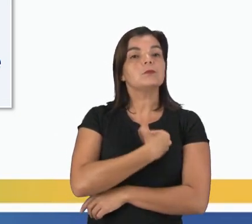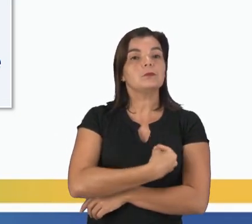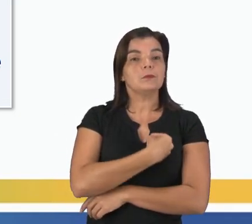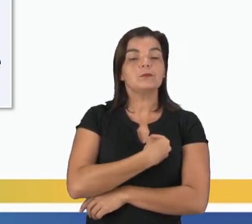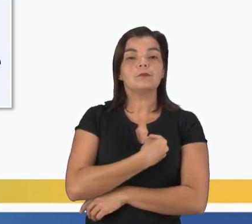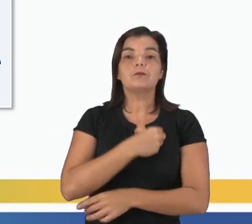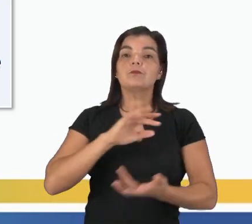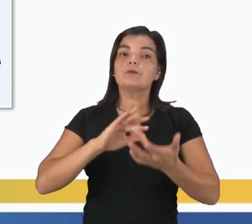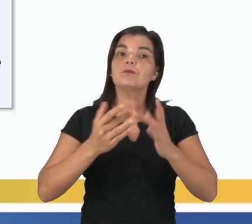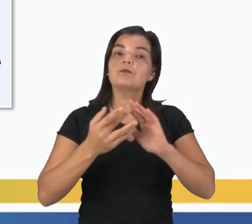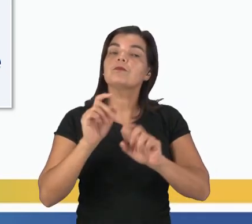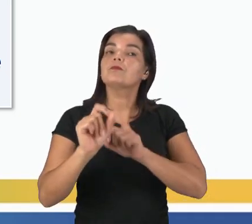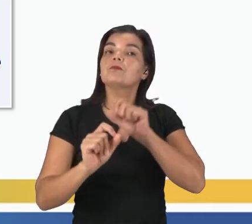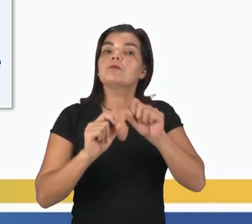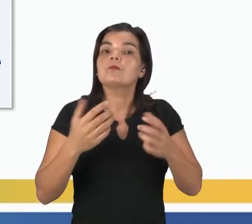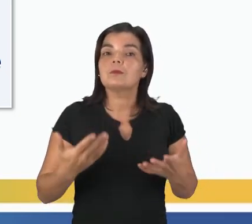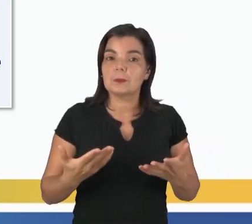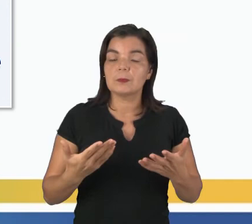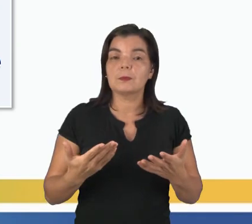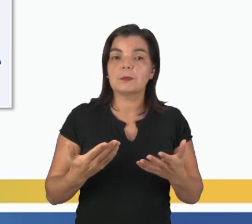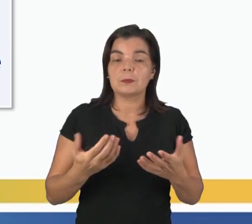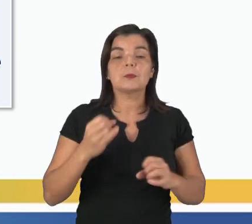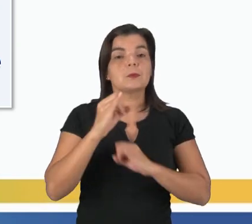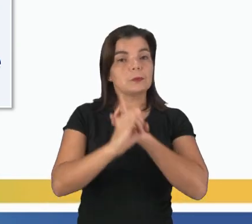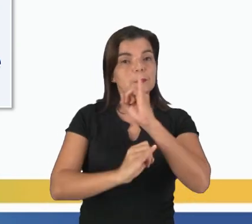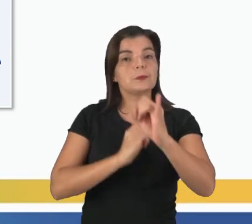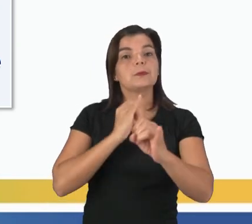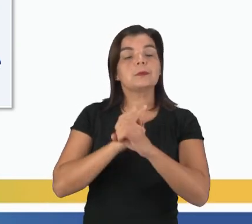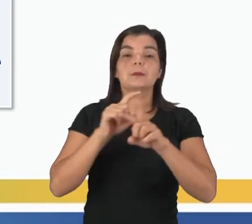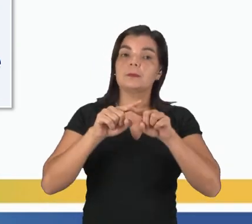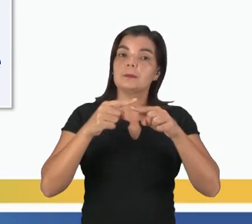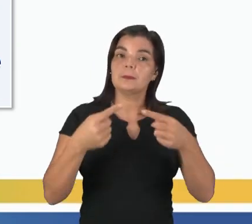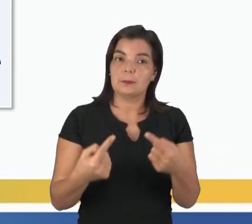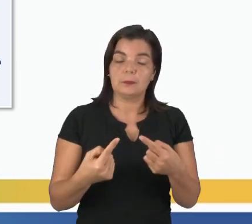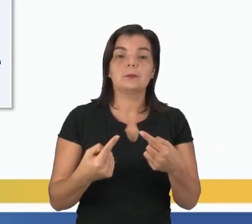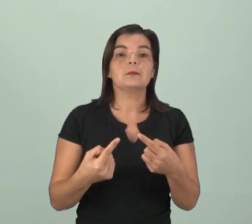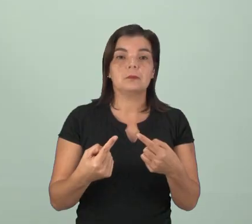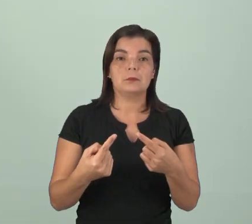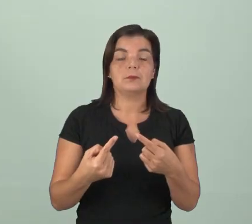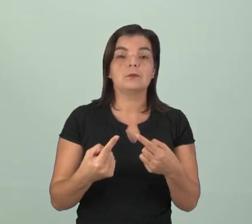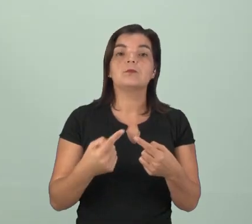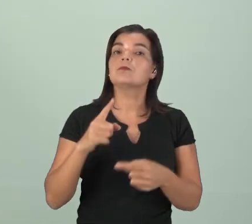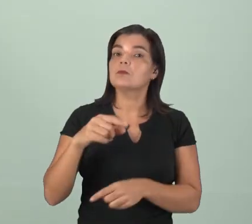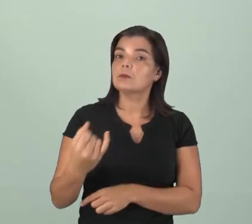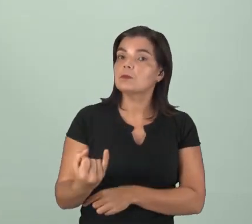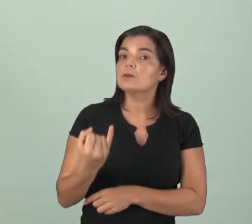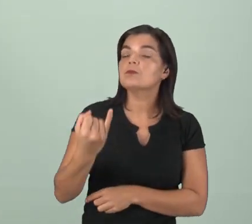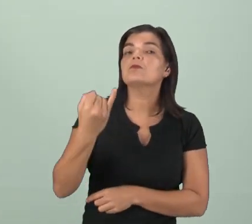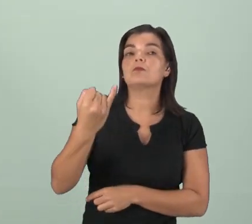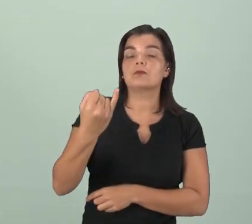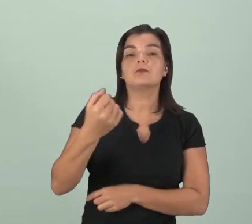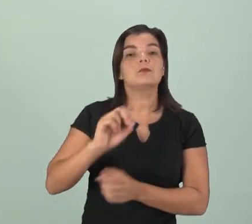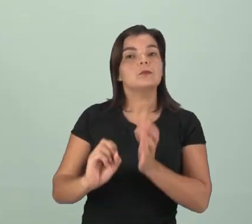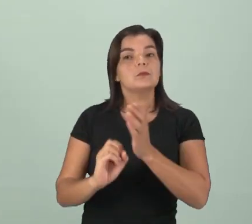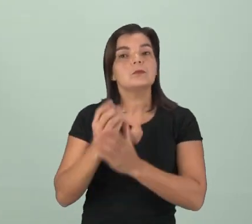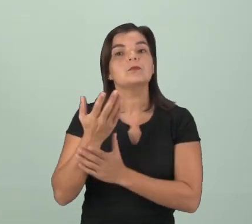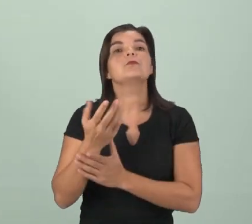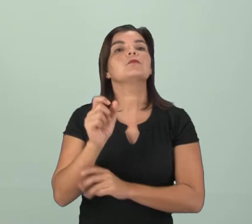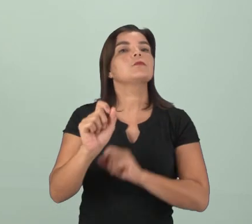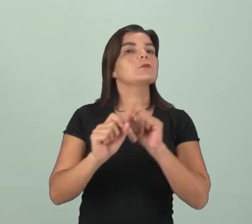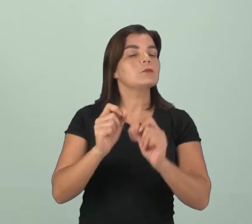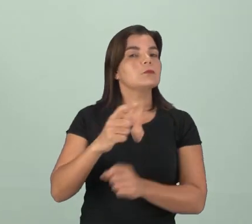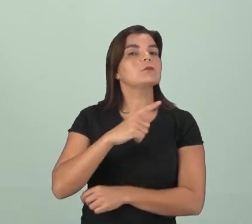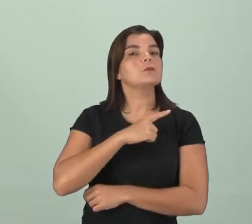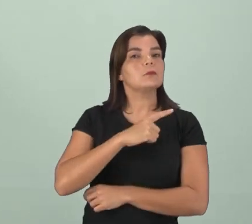essa conexão tem que ser online, não é? Mas muito importante que aconteça,